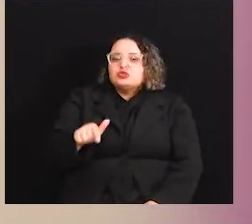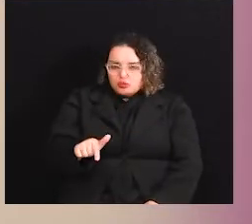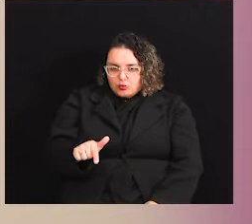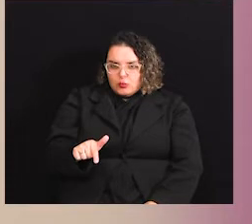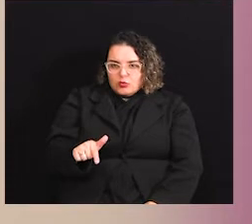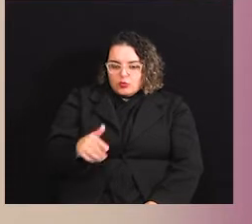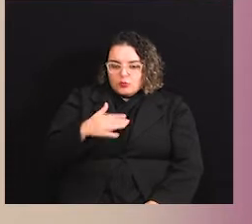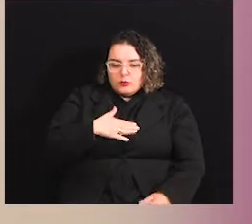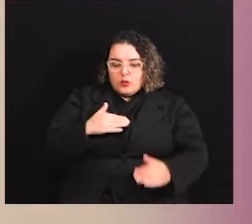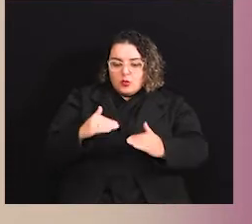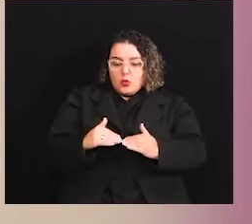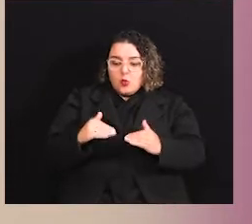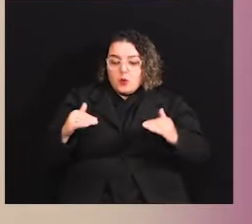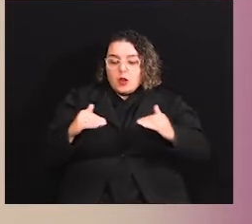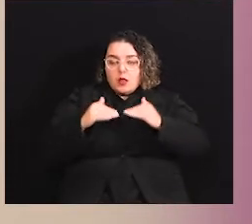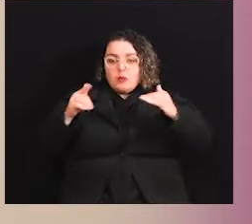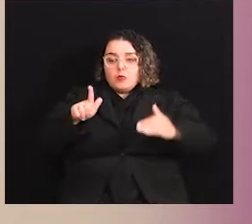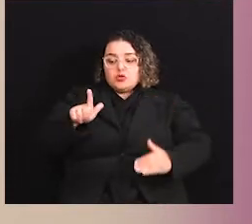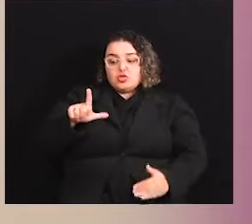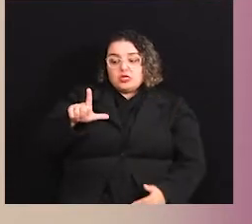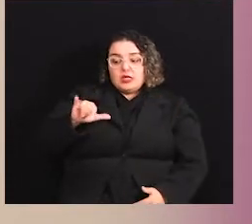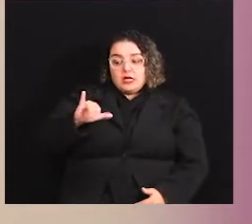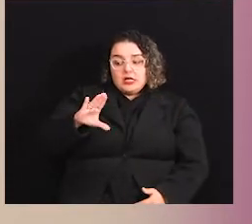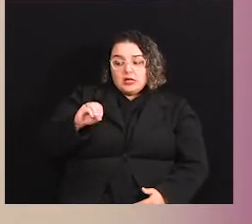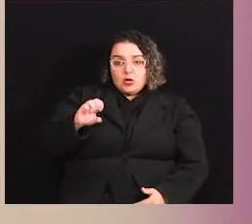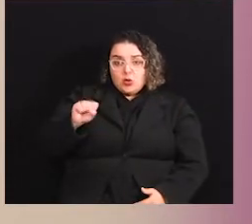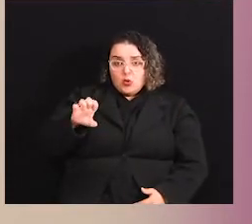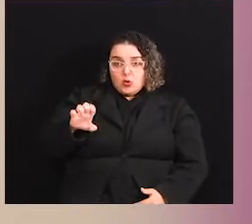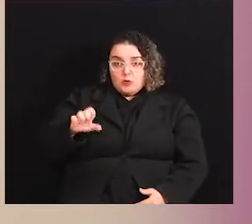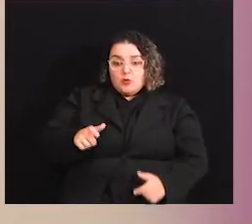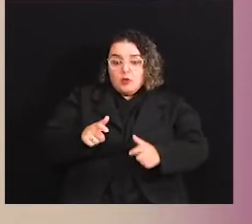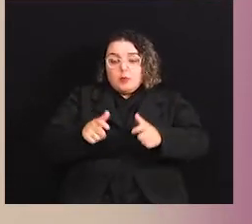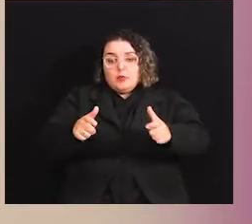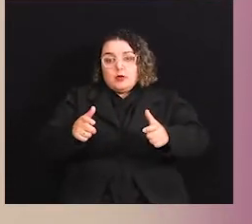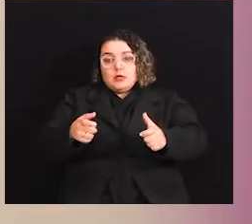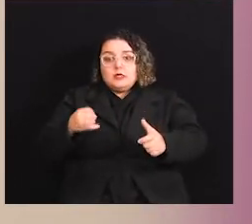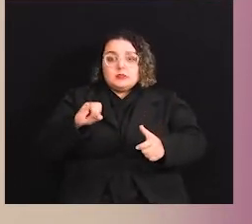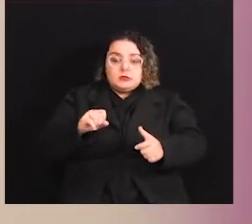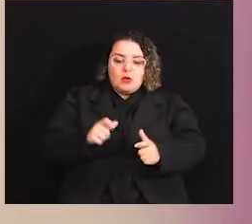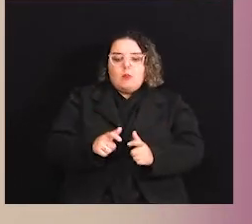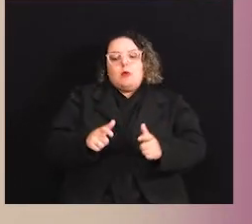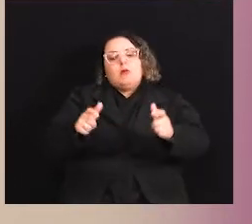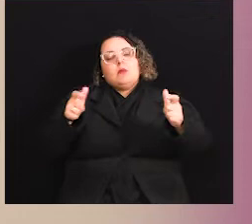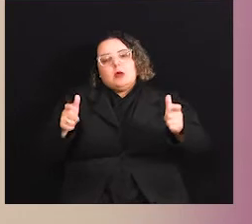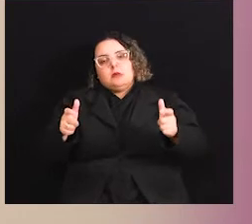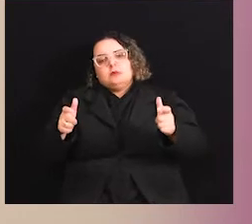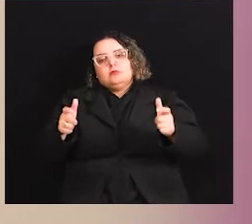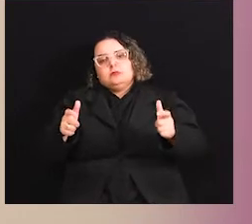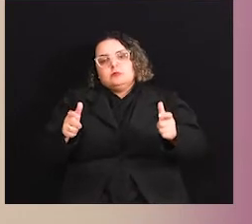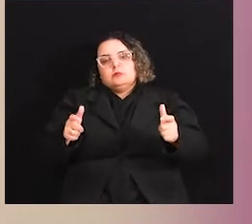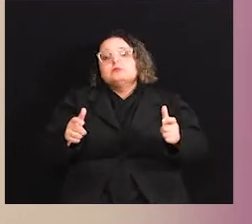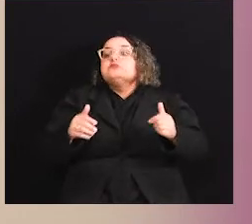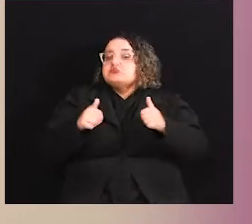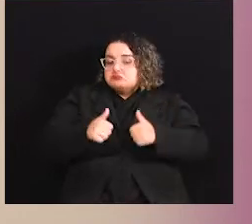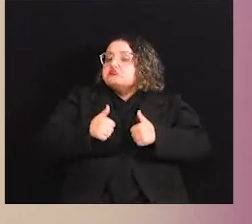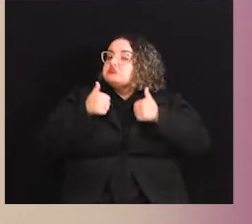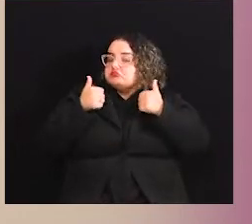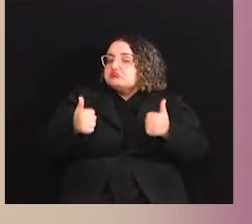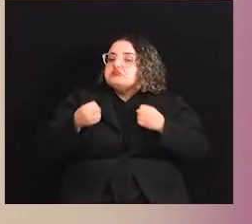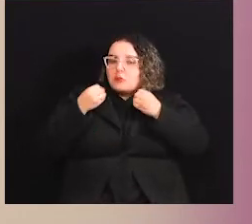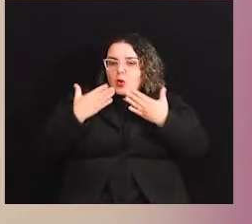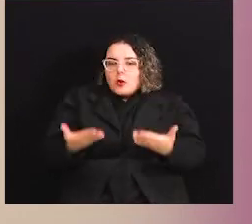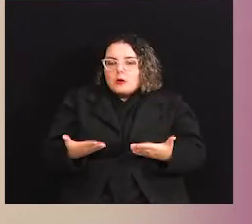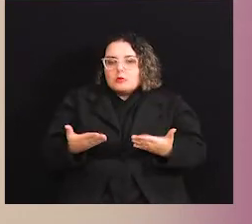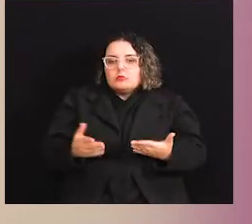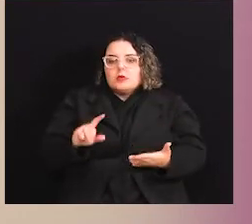para ver se o meu nível de glicose no sangue foi aumentando. Se o meu nível de glicose aumentar de maneira satisfatória,